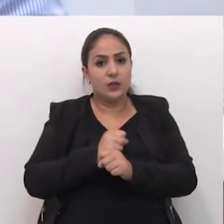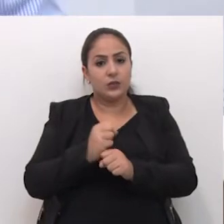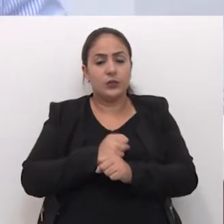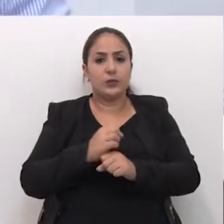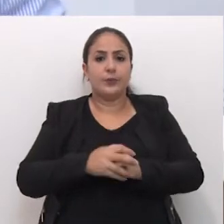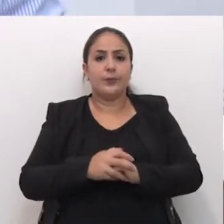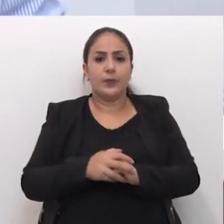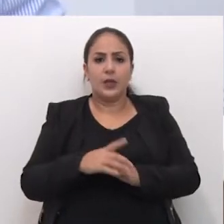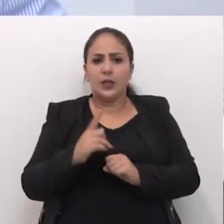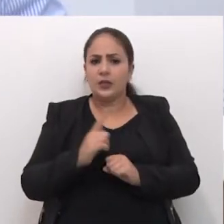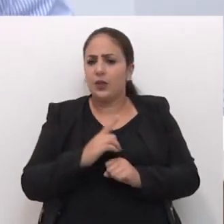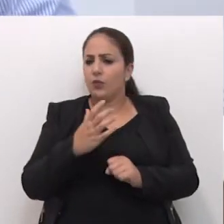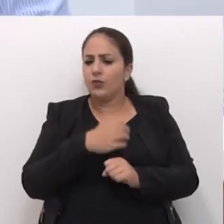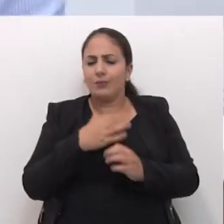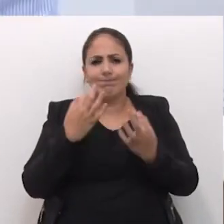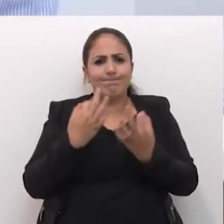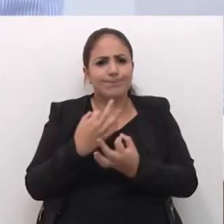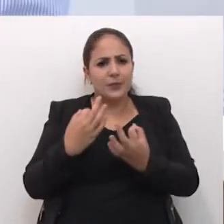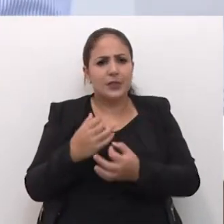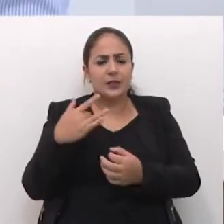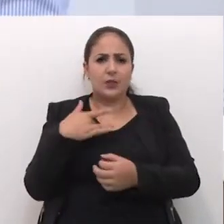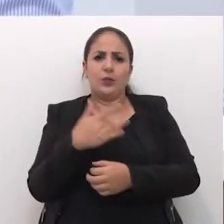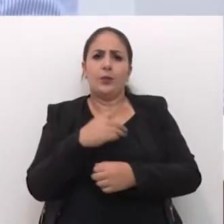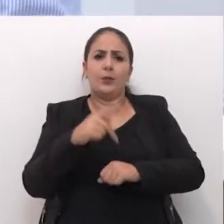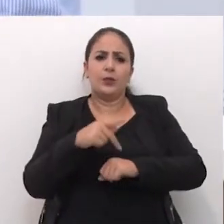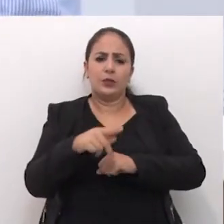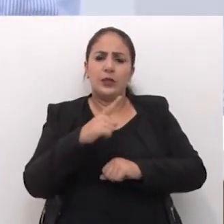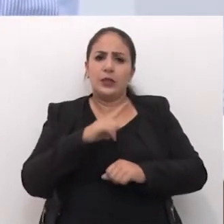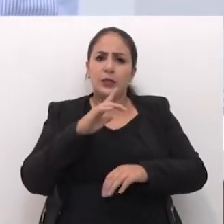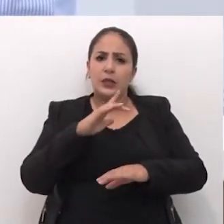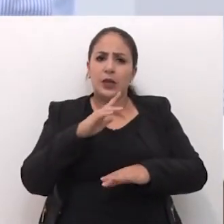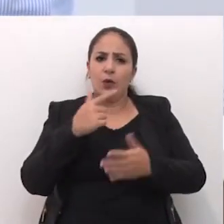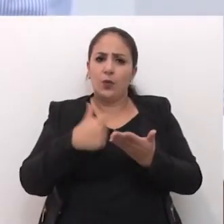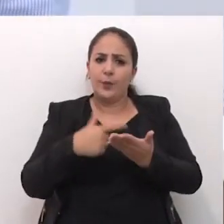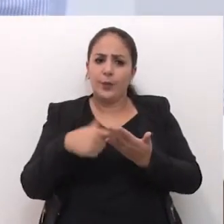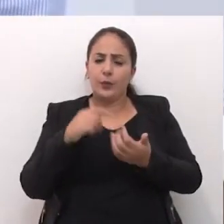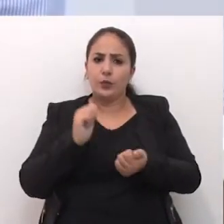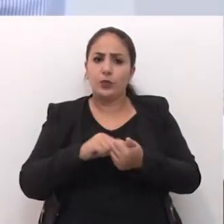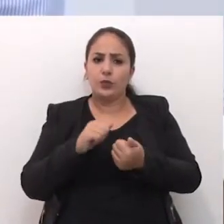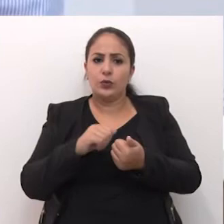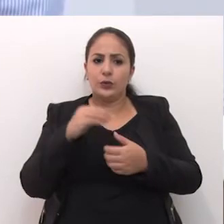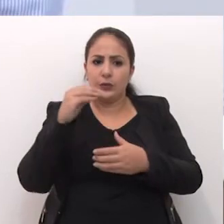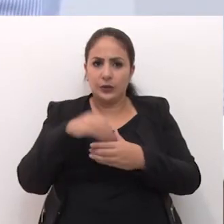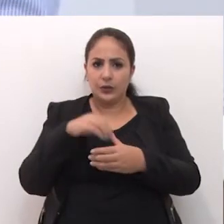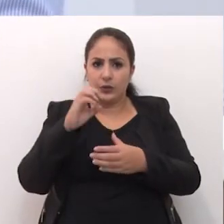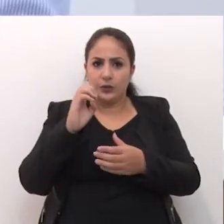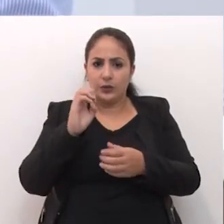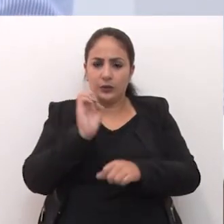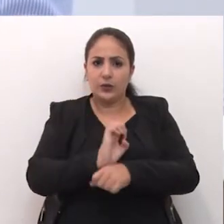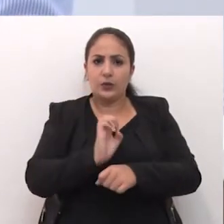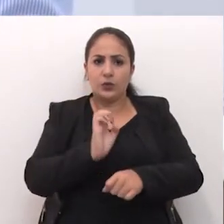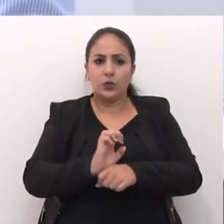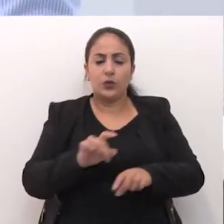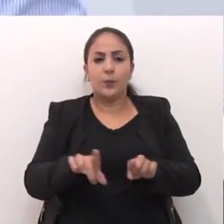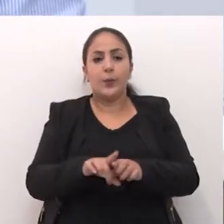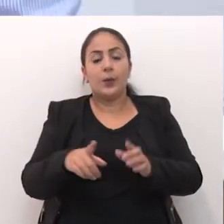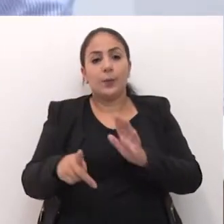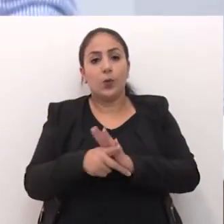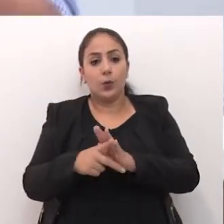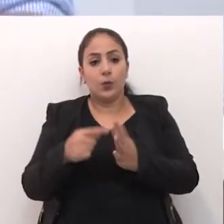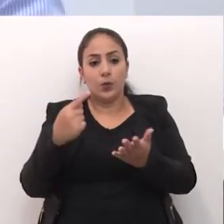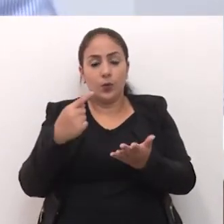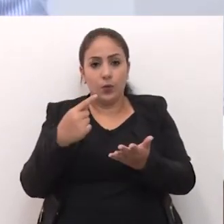forma espetacular na saúde de Passo Fundo, e tem esse compromisso dentro dos seus estatutos, um compromisso até